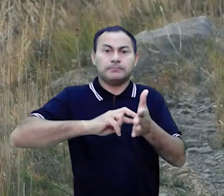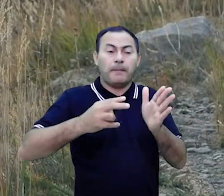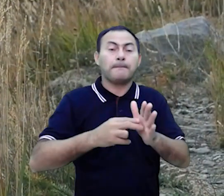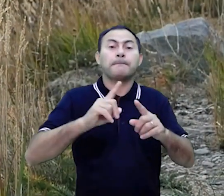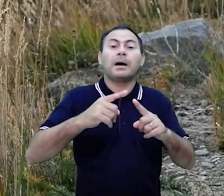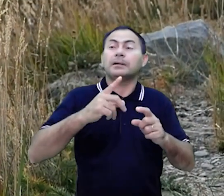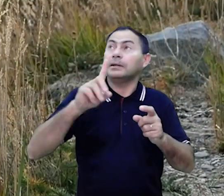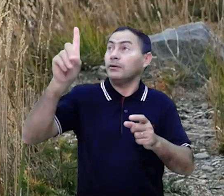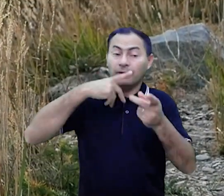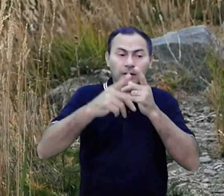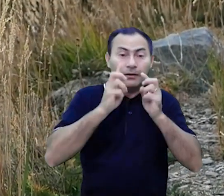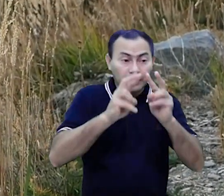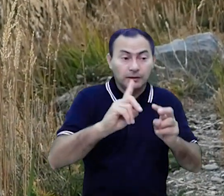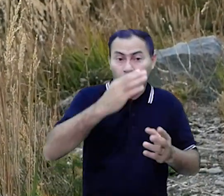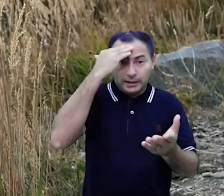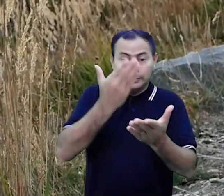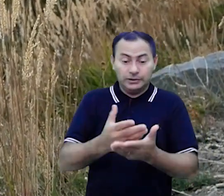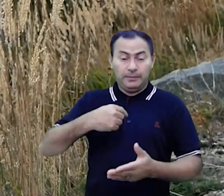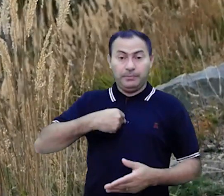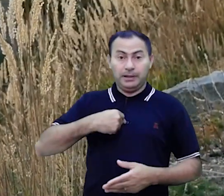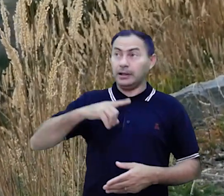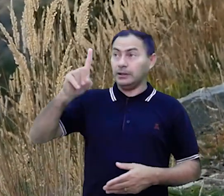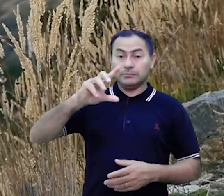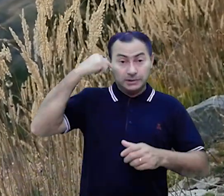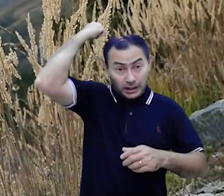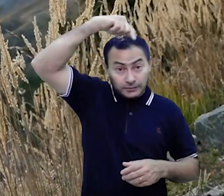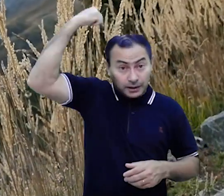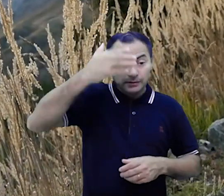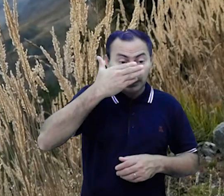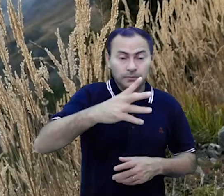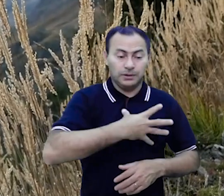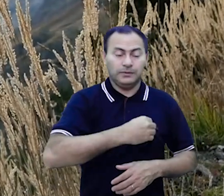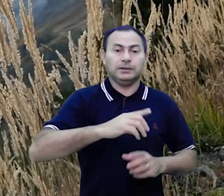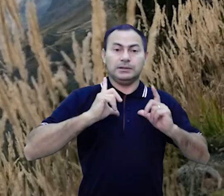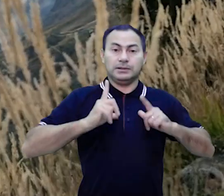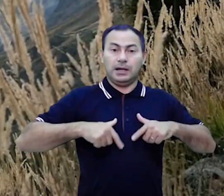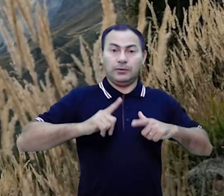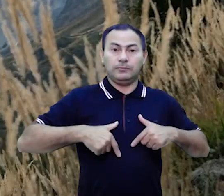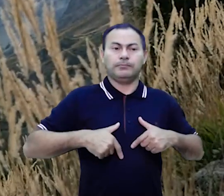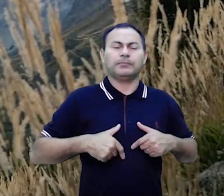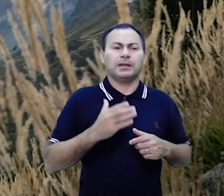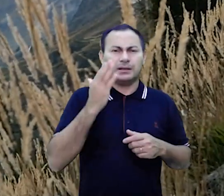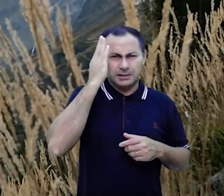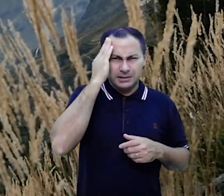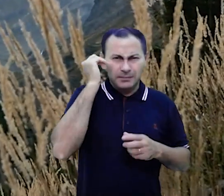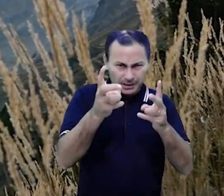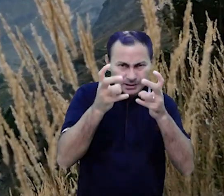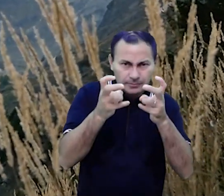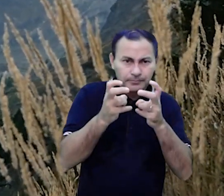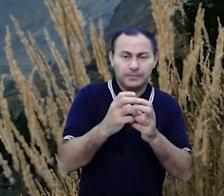certo do que isso significa, mas Deus diz: visto que não cresces em mim para me santificardes diante dos filhos de Israel.